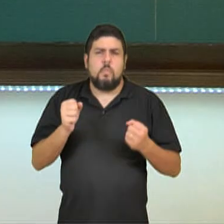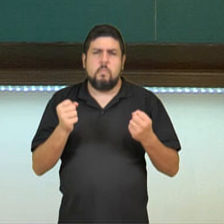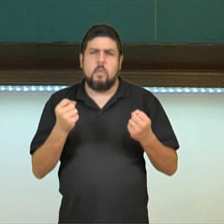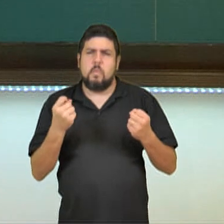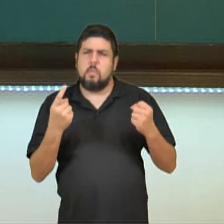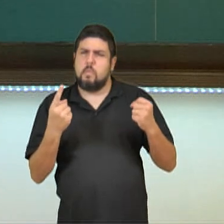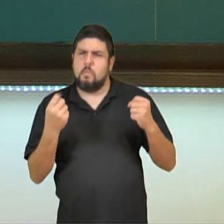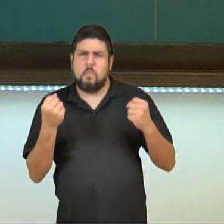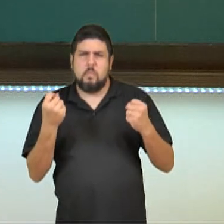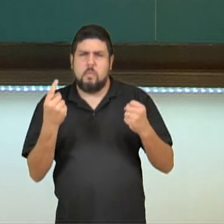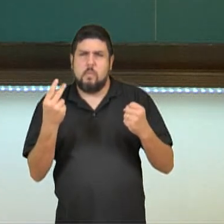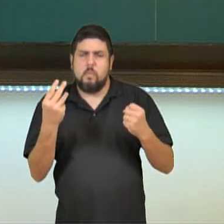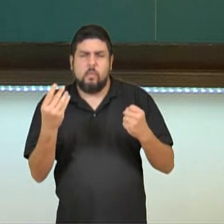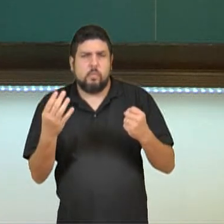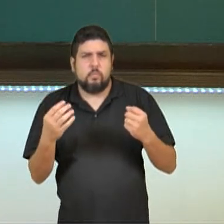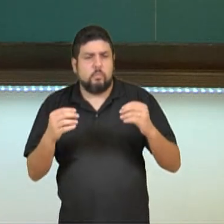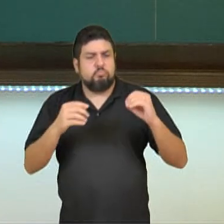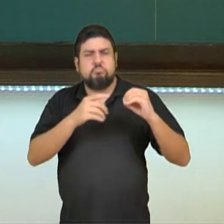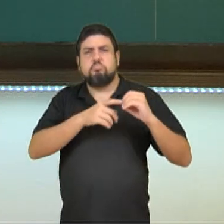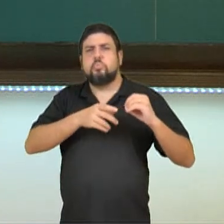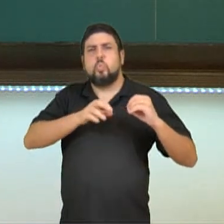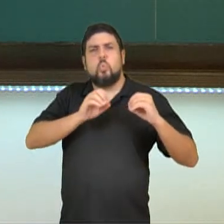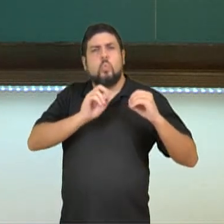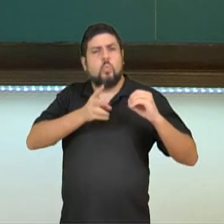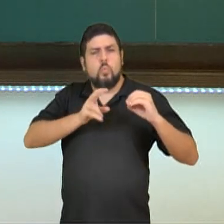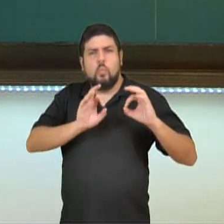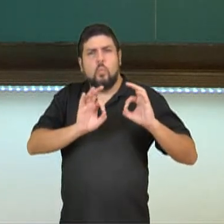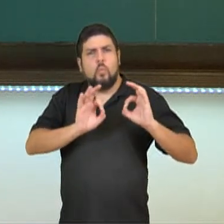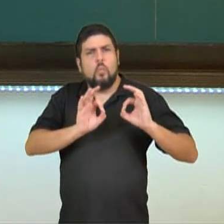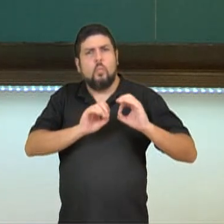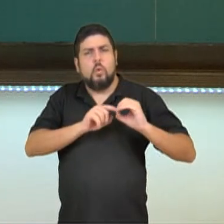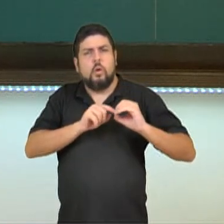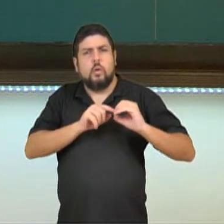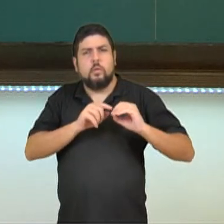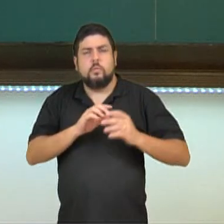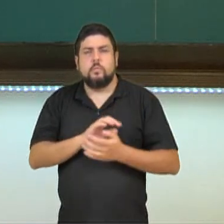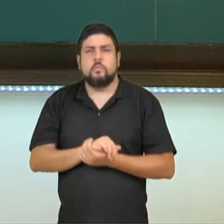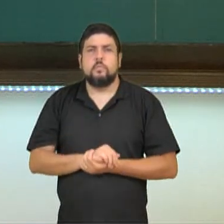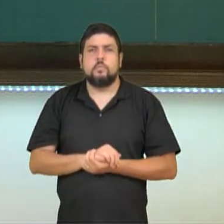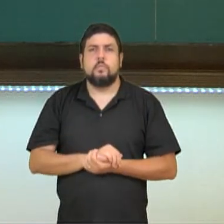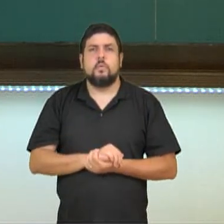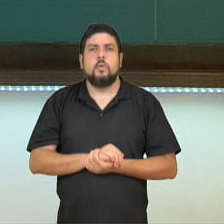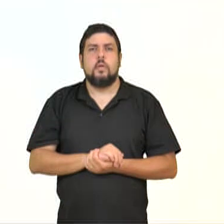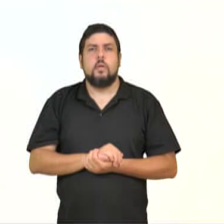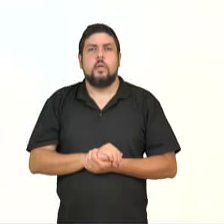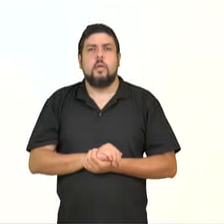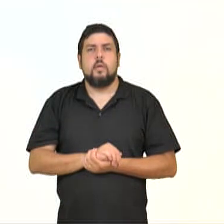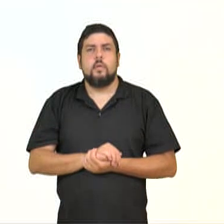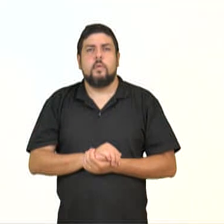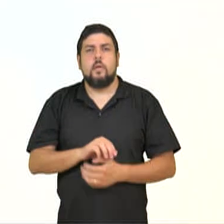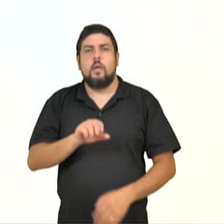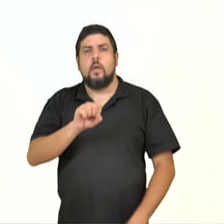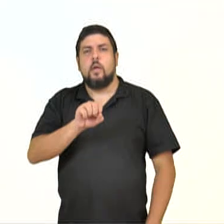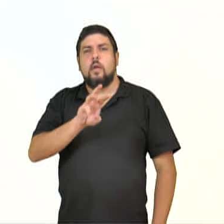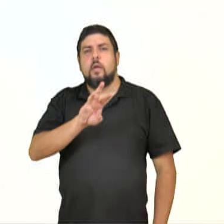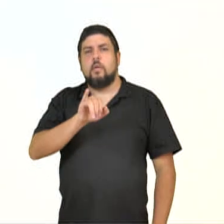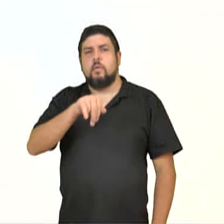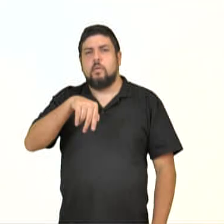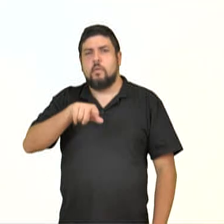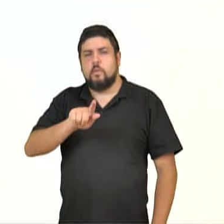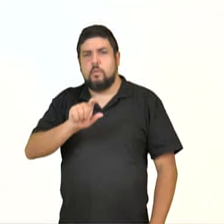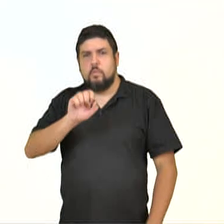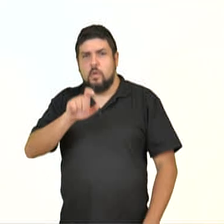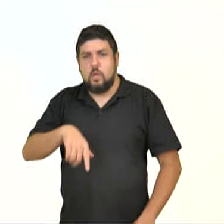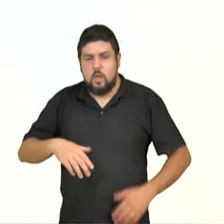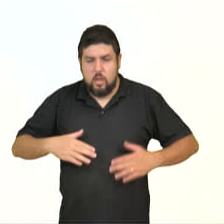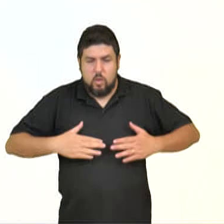outro time consiga uma base sequer. Então, com certeza, o ponto também não. Swing é o movimento com o corpo do